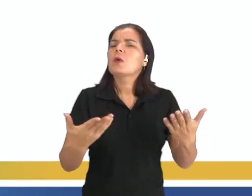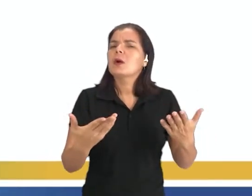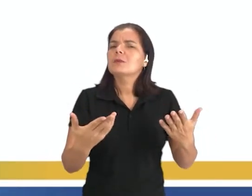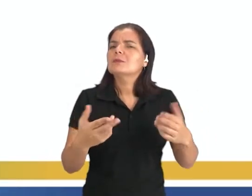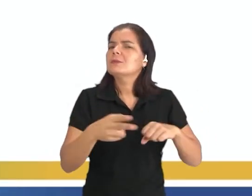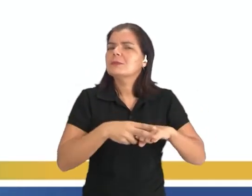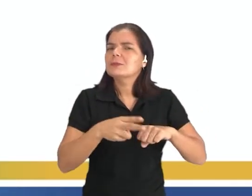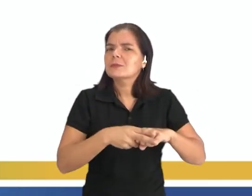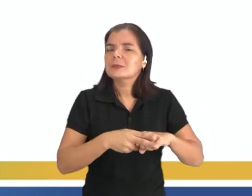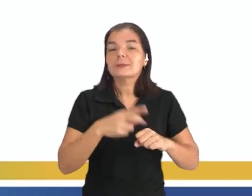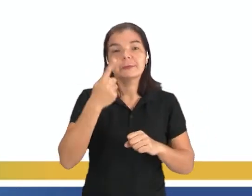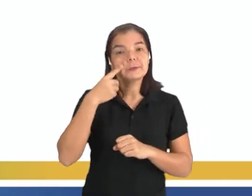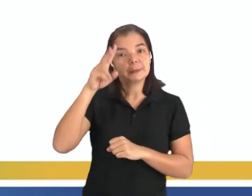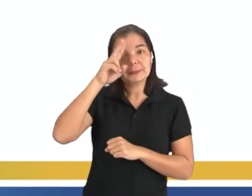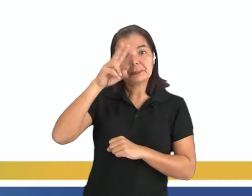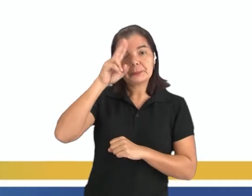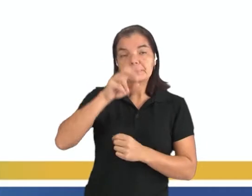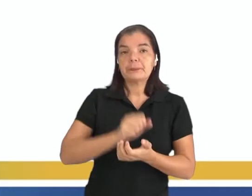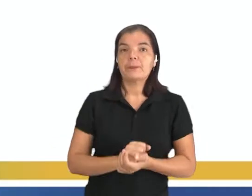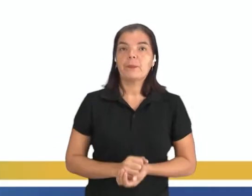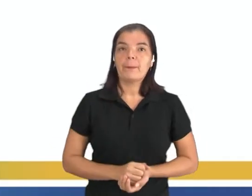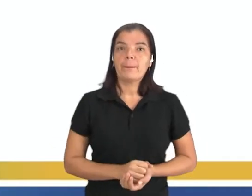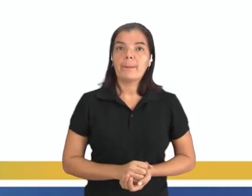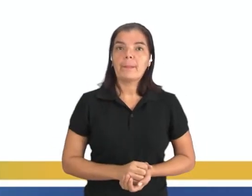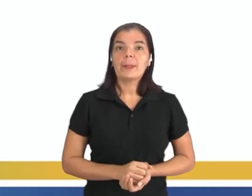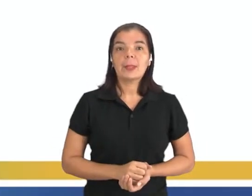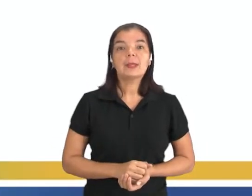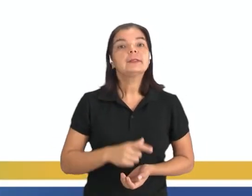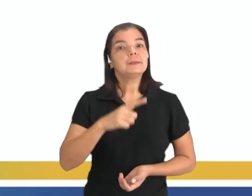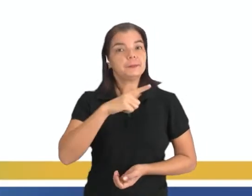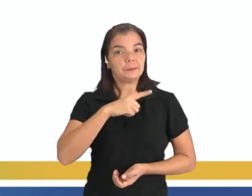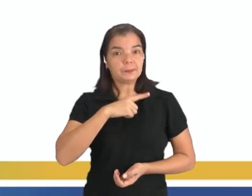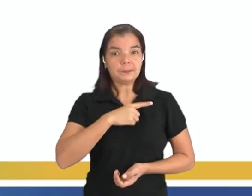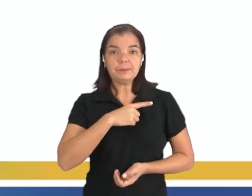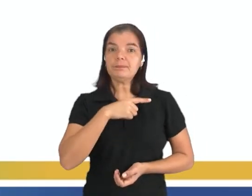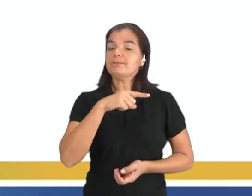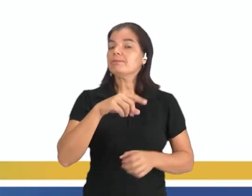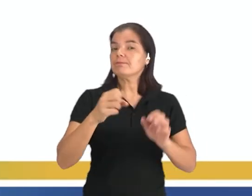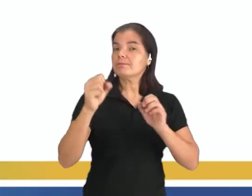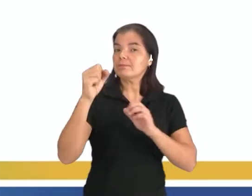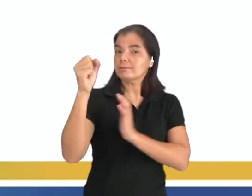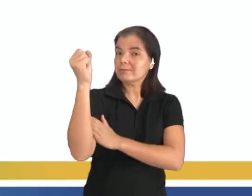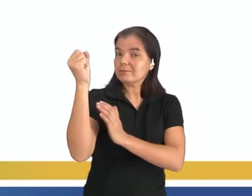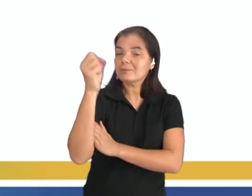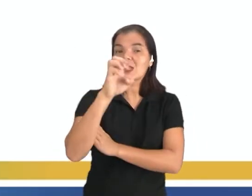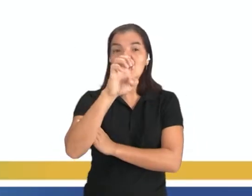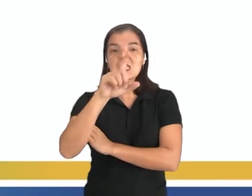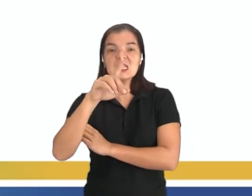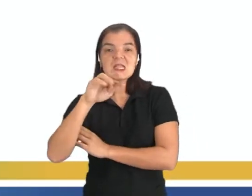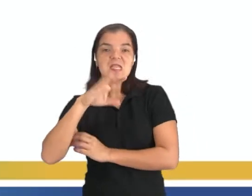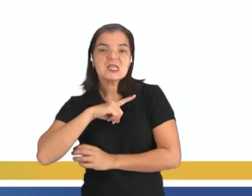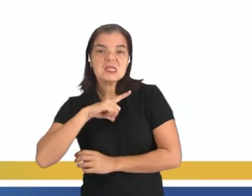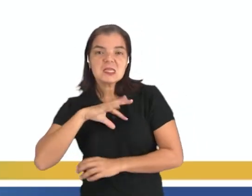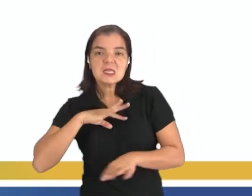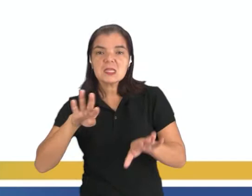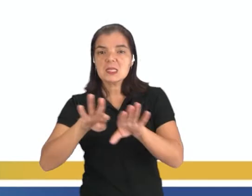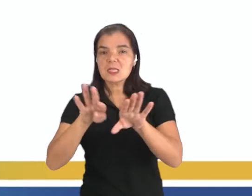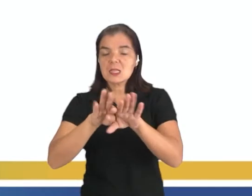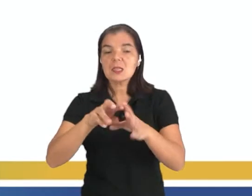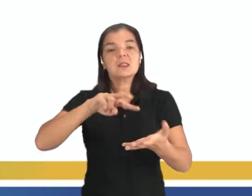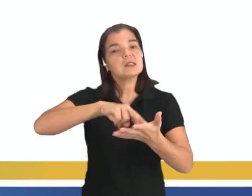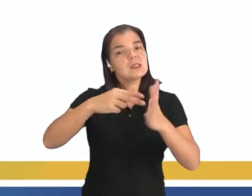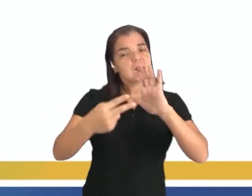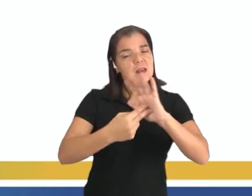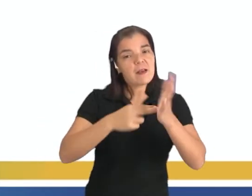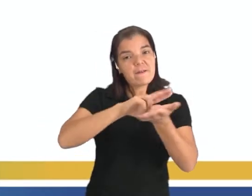hein, gente? Vamos lembrar? Olha lá. Ele tem a força e tem várias vitaminas. Viram